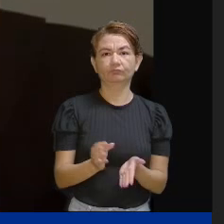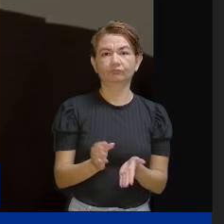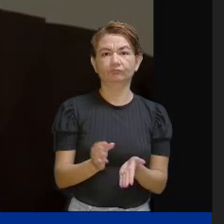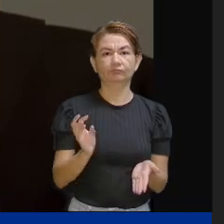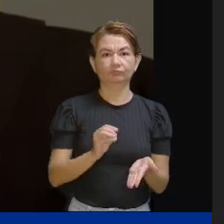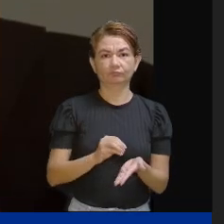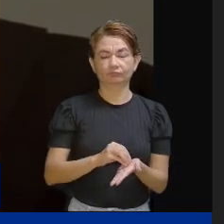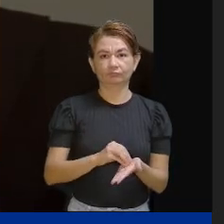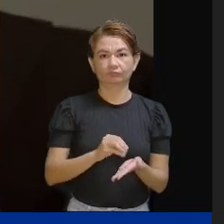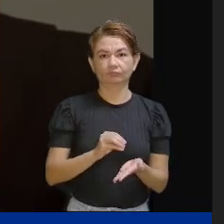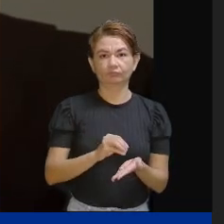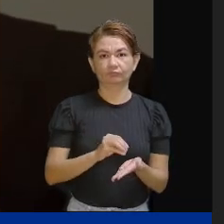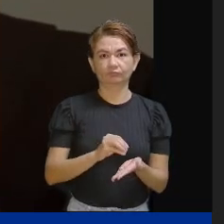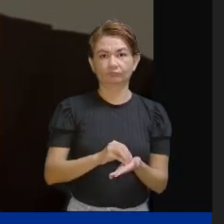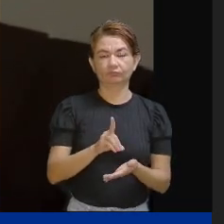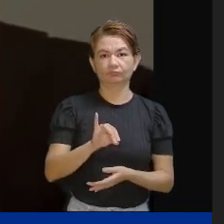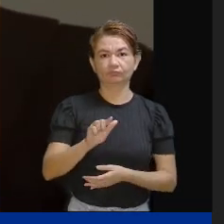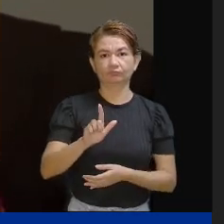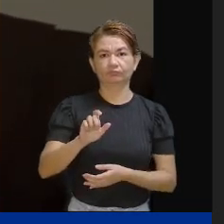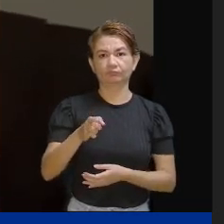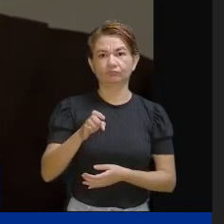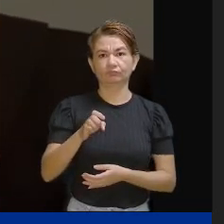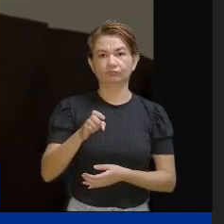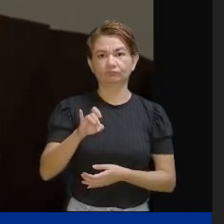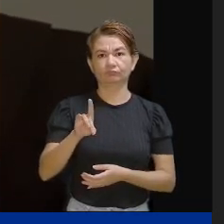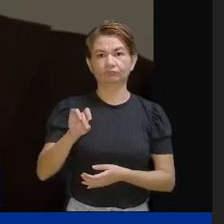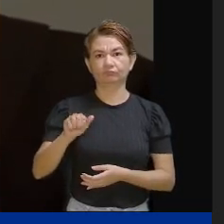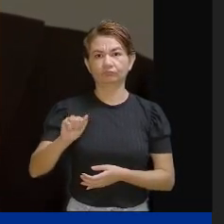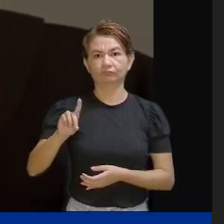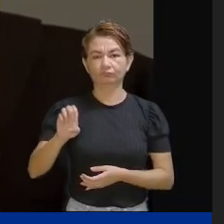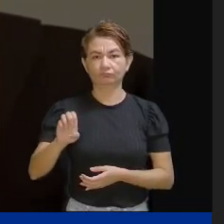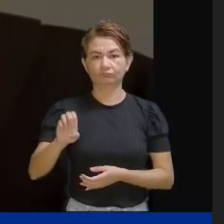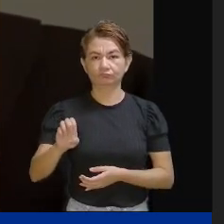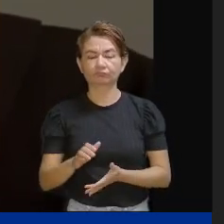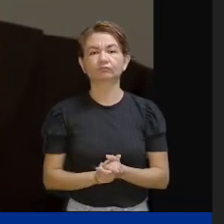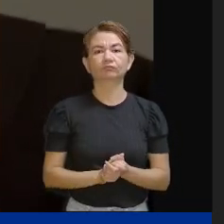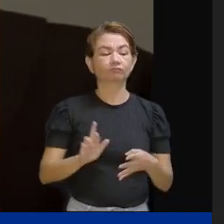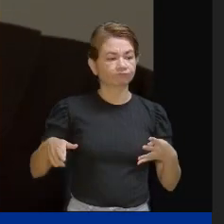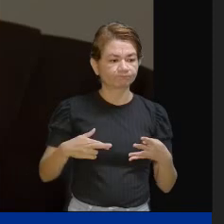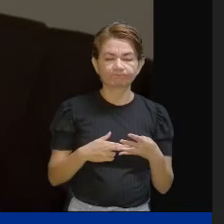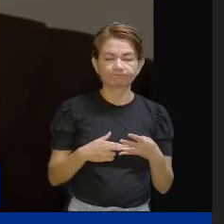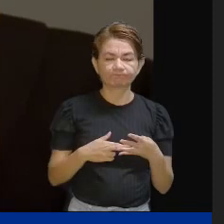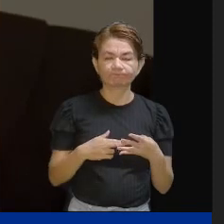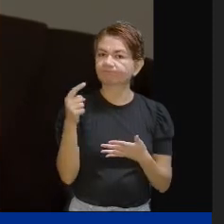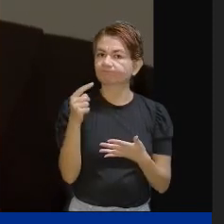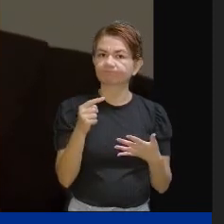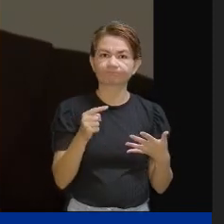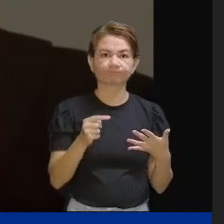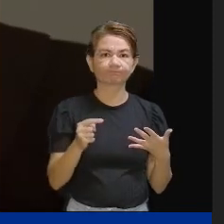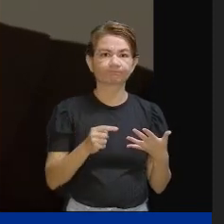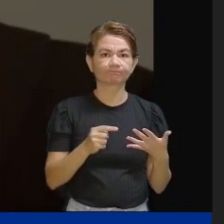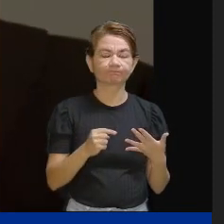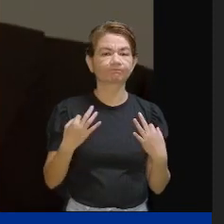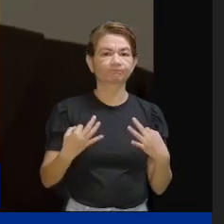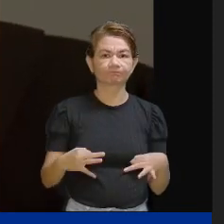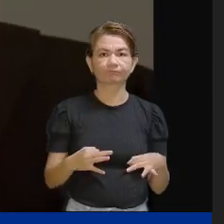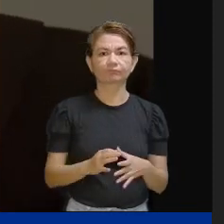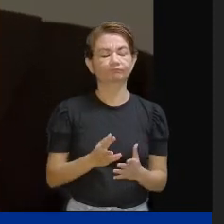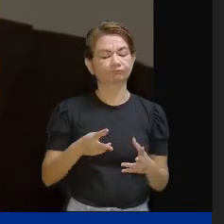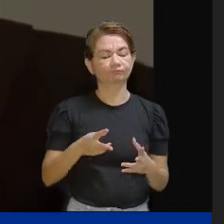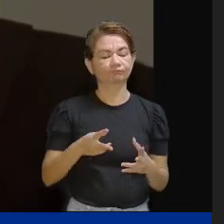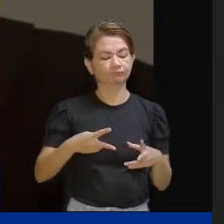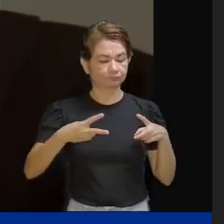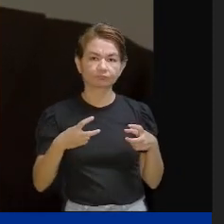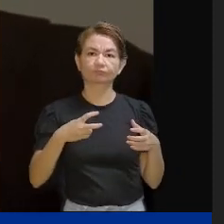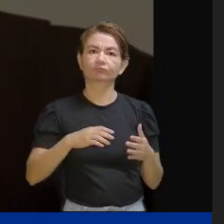de dialeticidade, em razão de recurso reproduzir integralmente a exordial, como podemos verificar,